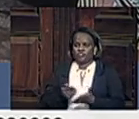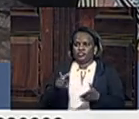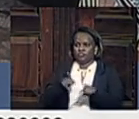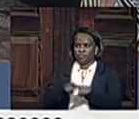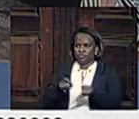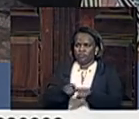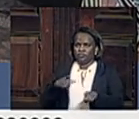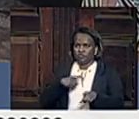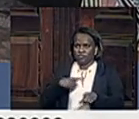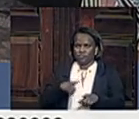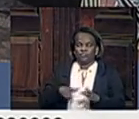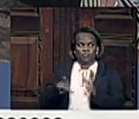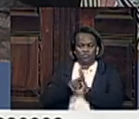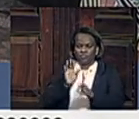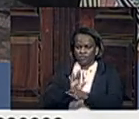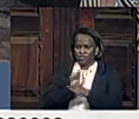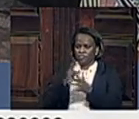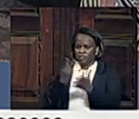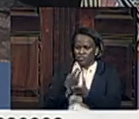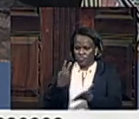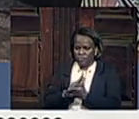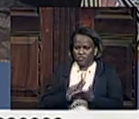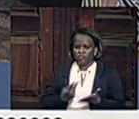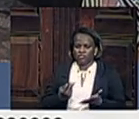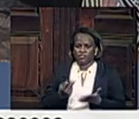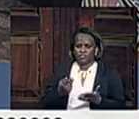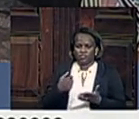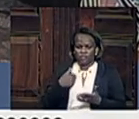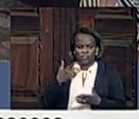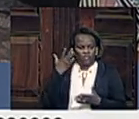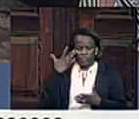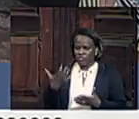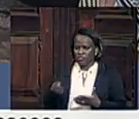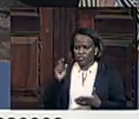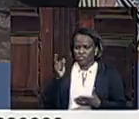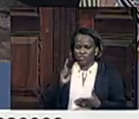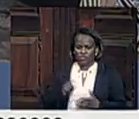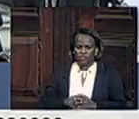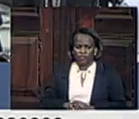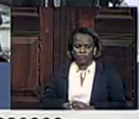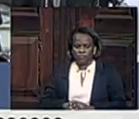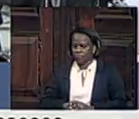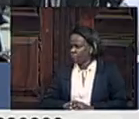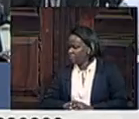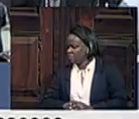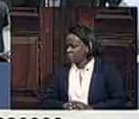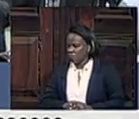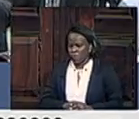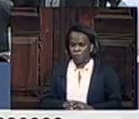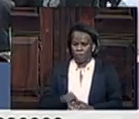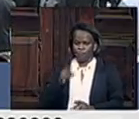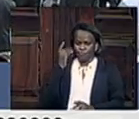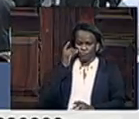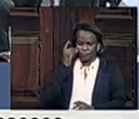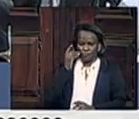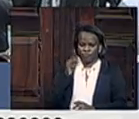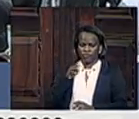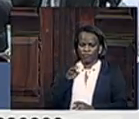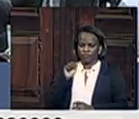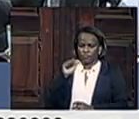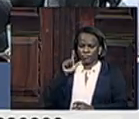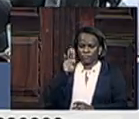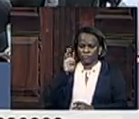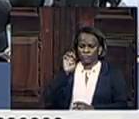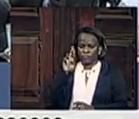definidas de forma errônea, e o meu parecer é contrário no mérito. Deputado Edson